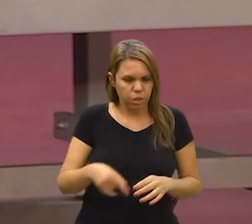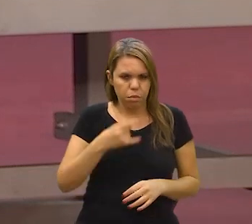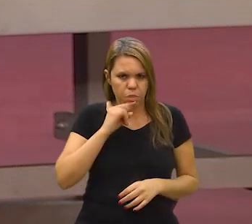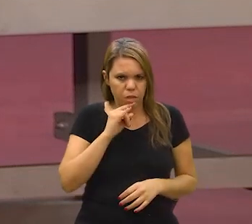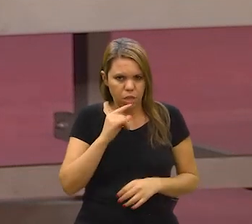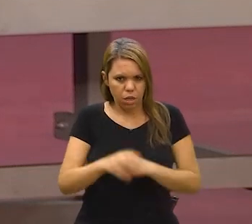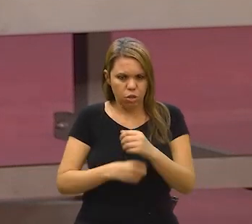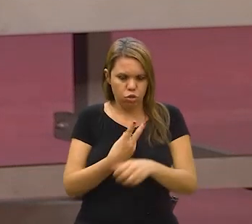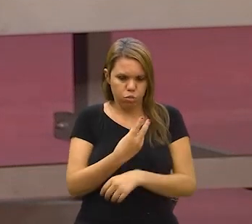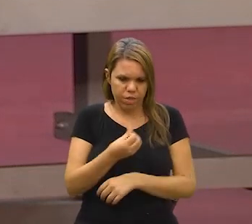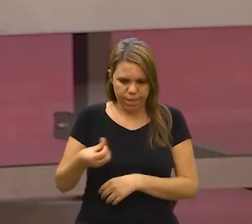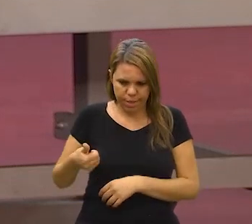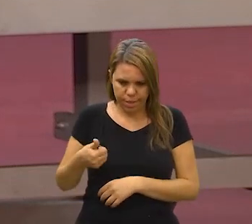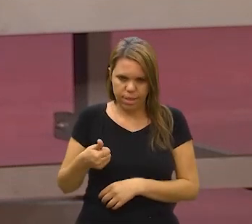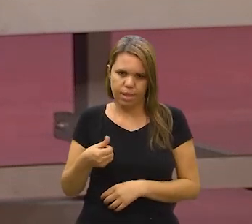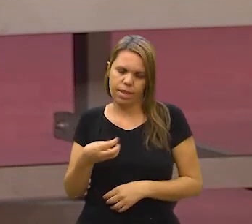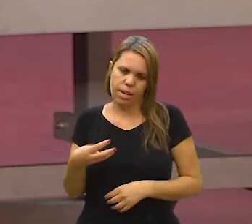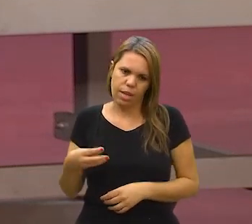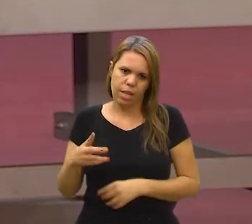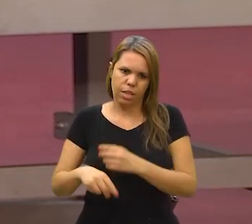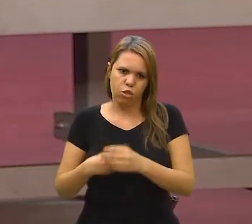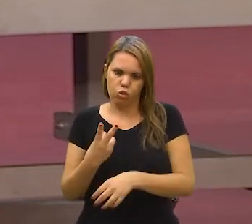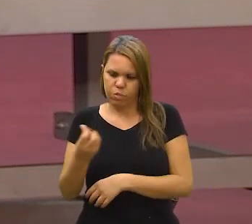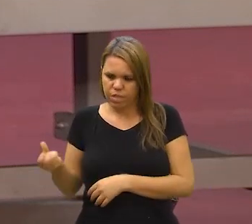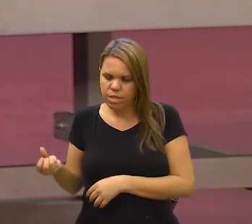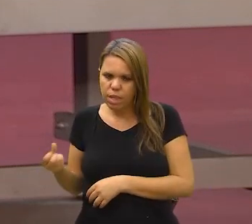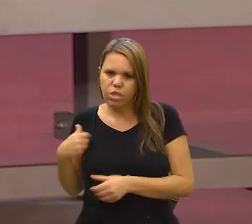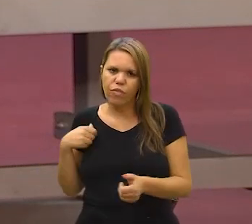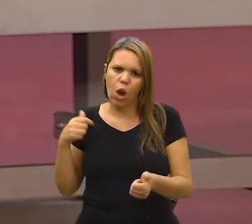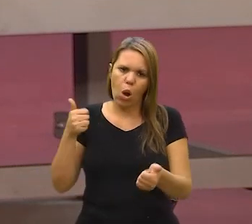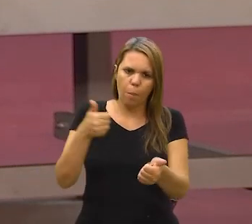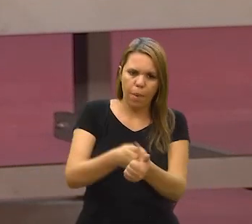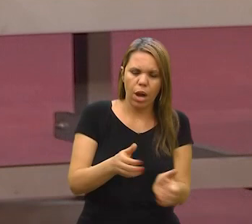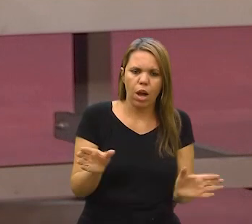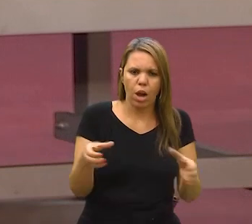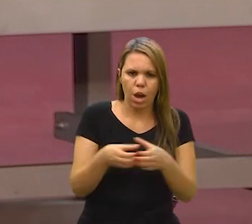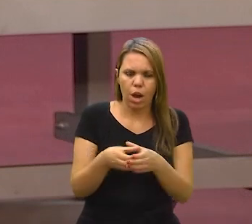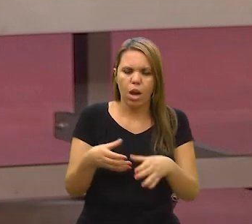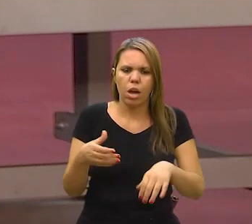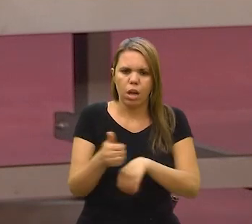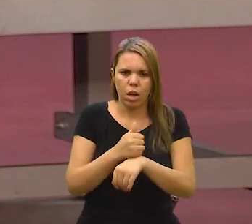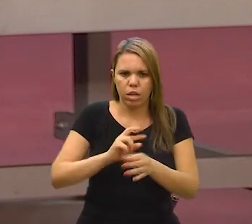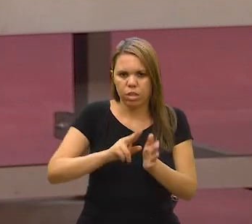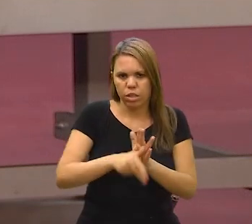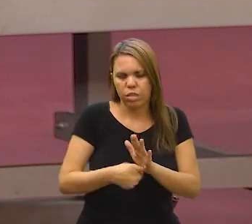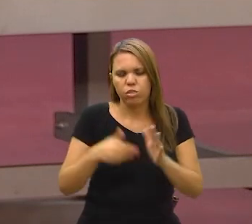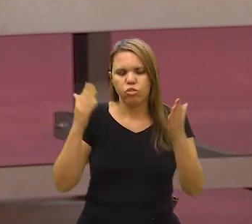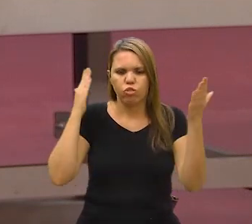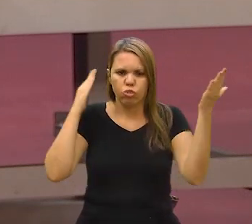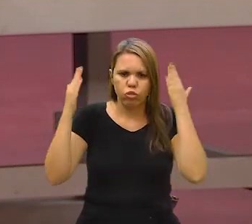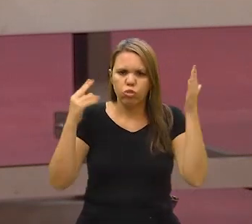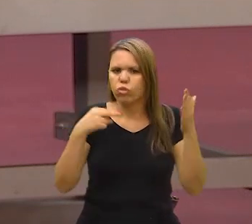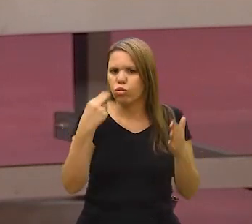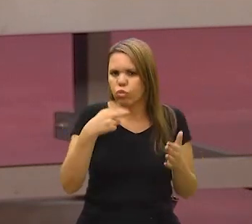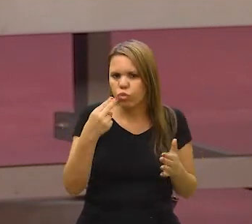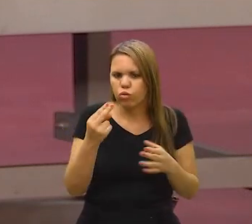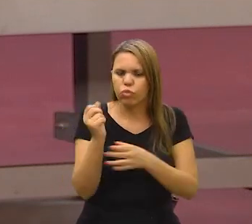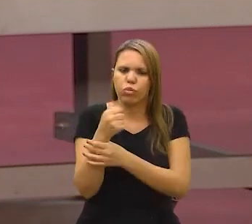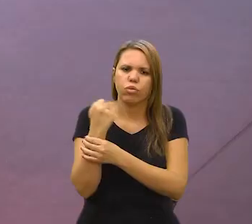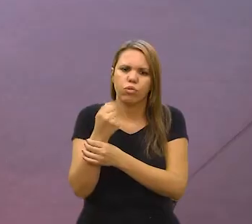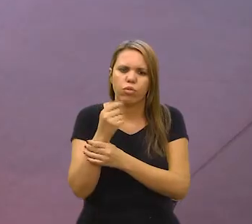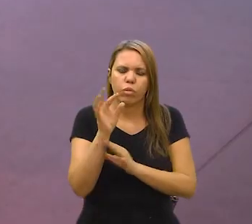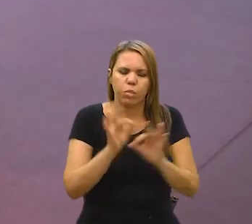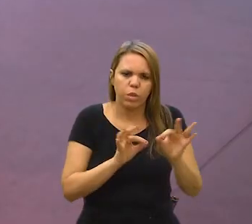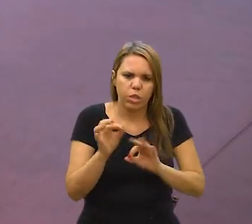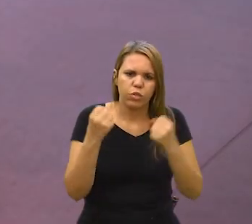aqui em Piracicaba de 2013 a 2016, a gente teve um acompanhamento de uma equipe multidisciplinar, né? Então a gente tinha psicólogo, tinha nutricionista, tinha